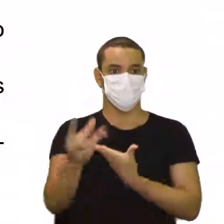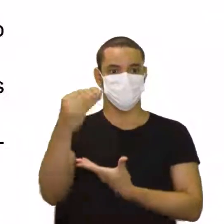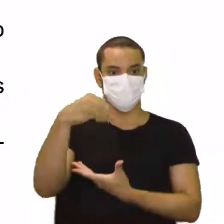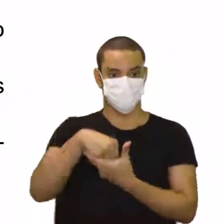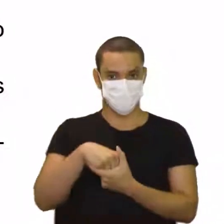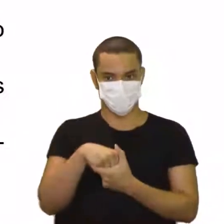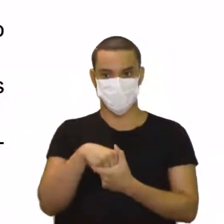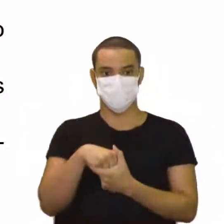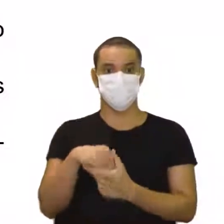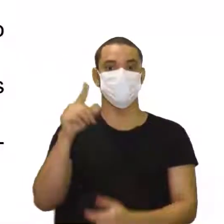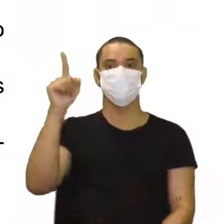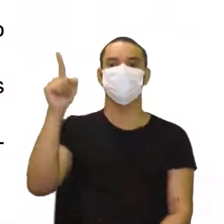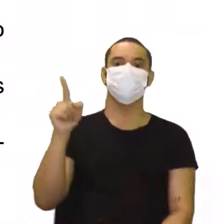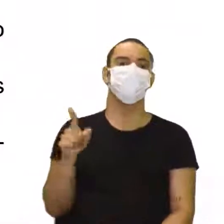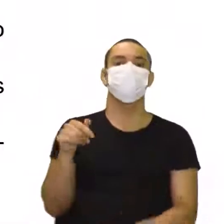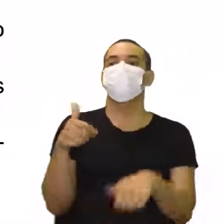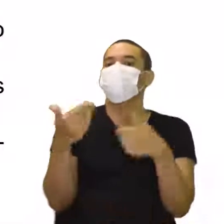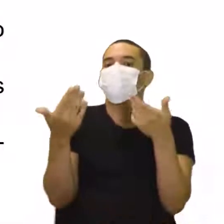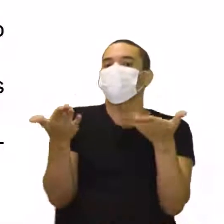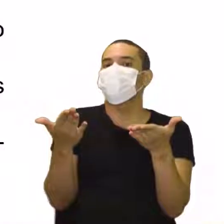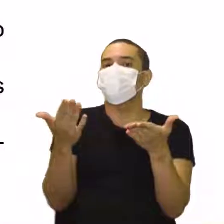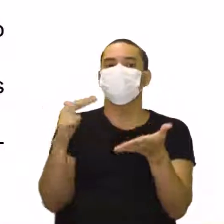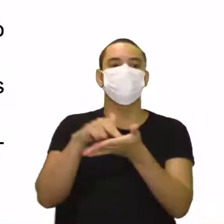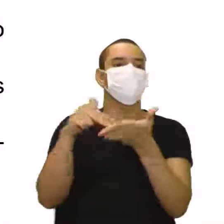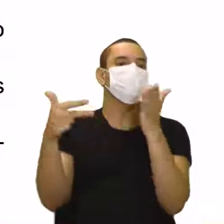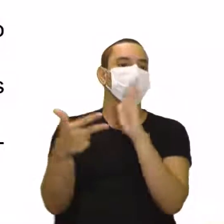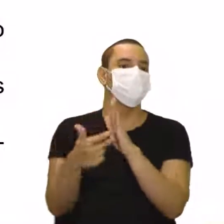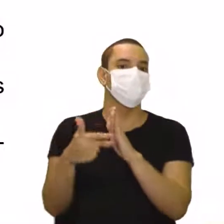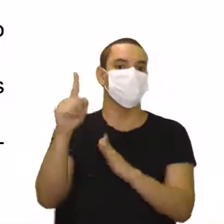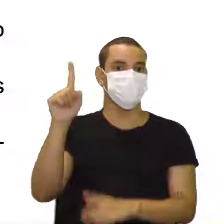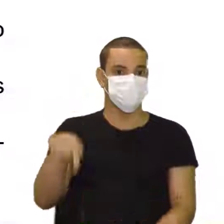esses aí, qual seria, né?